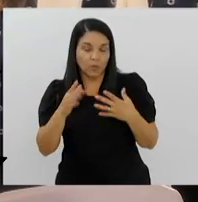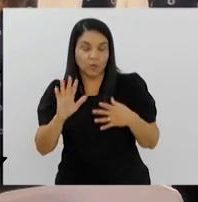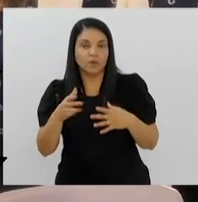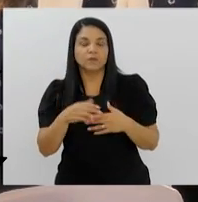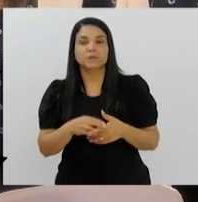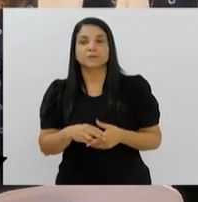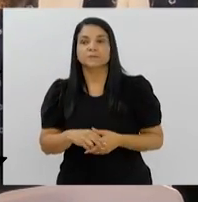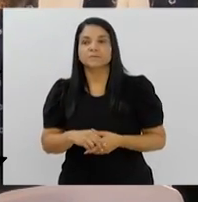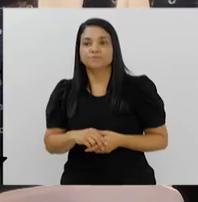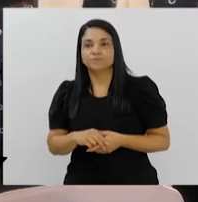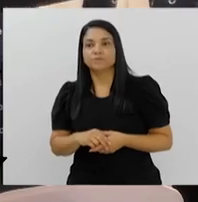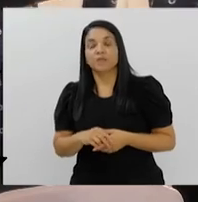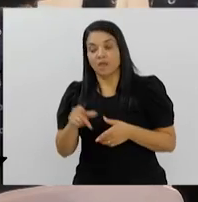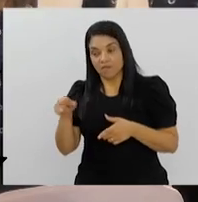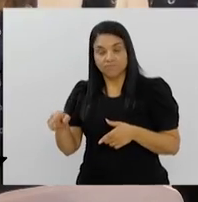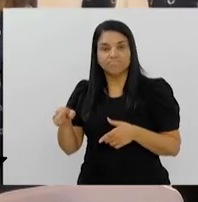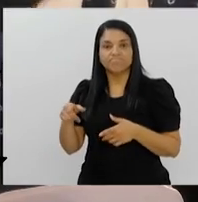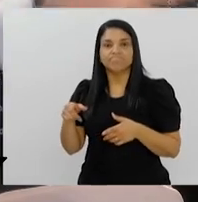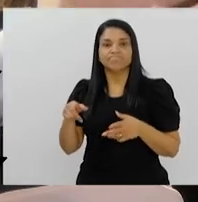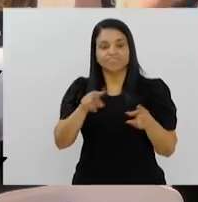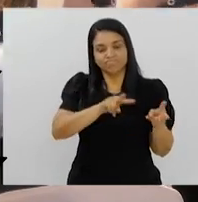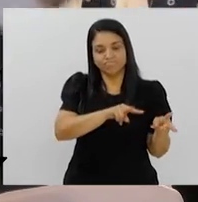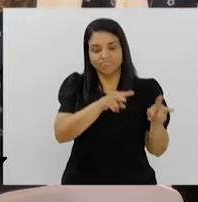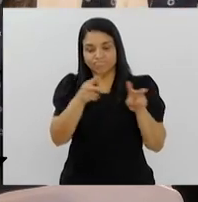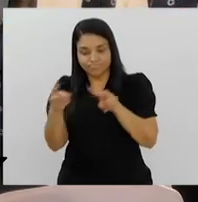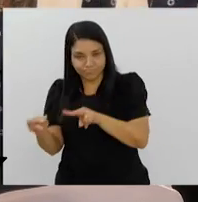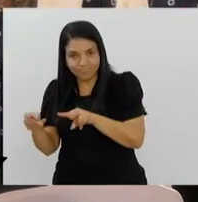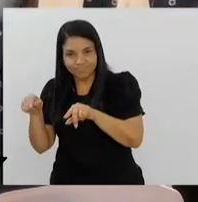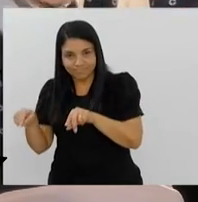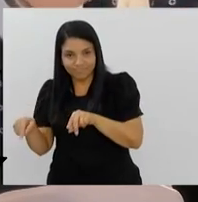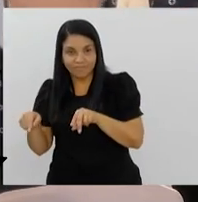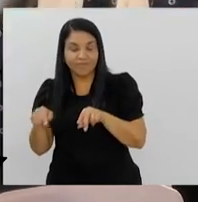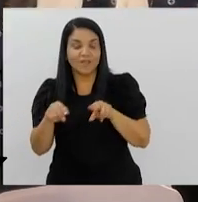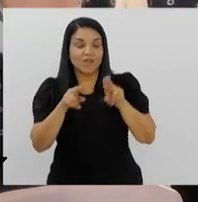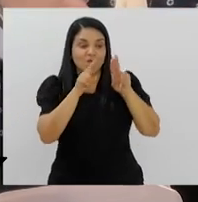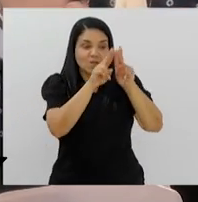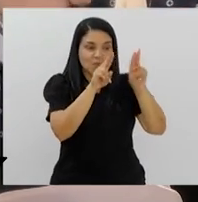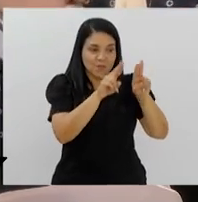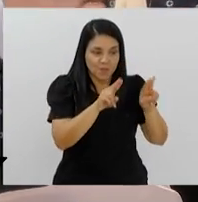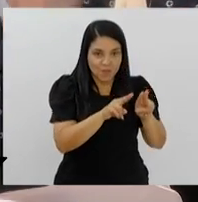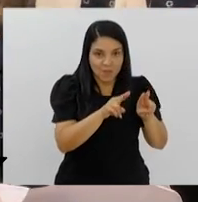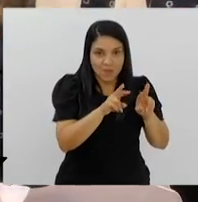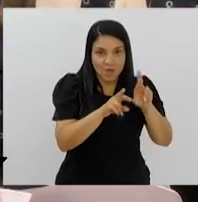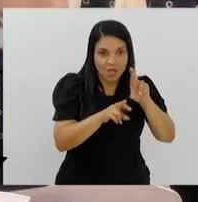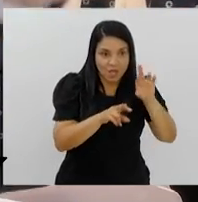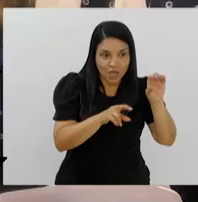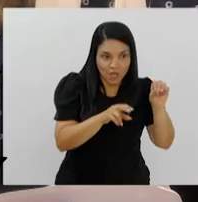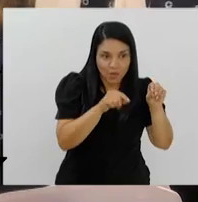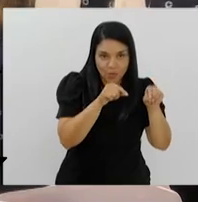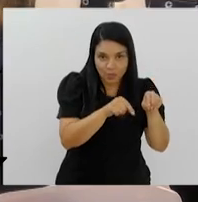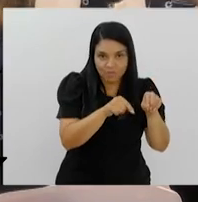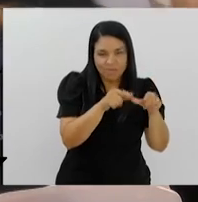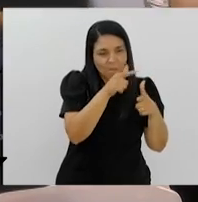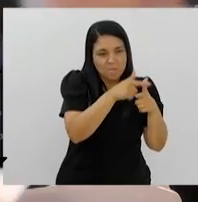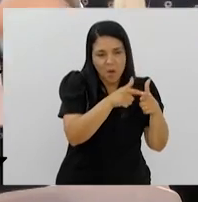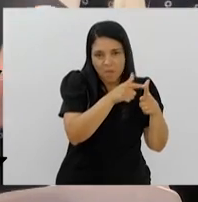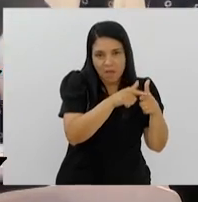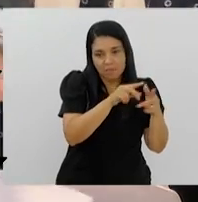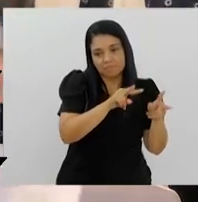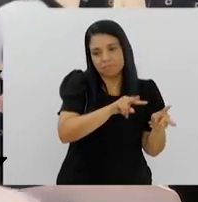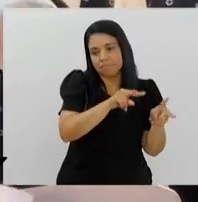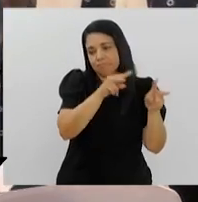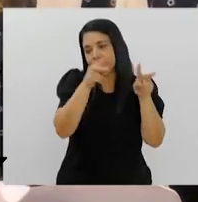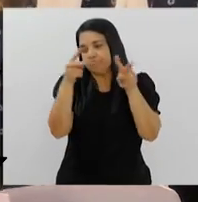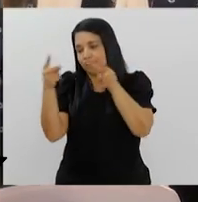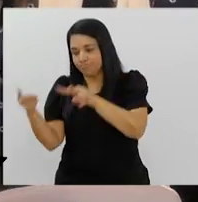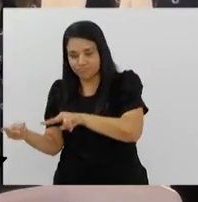fge pegou um abacaxi danado né da Rio para cá cheio de dívida cheio de problema com uma má gestão isso tá claro eles isso isso aí